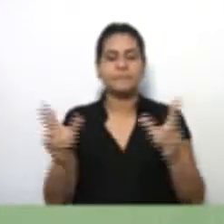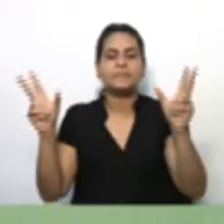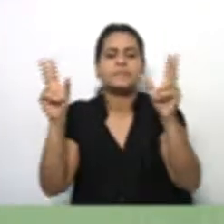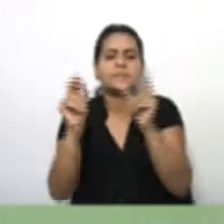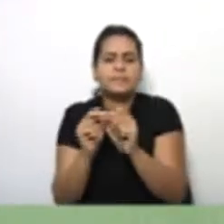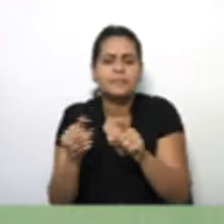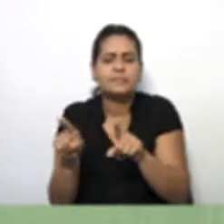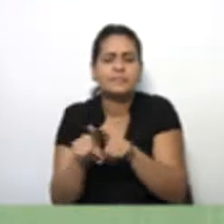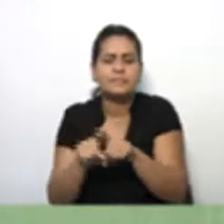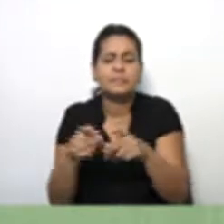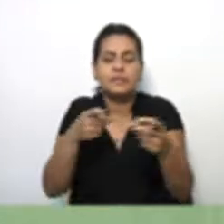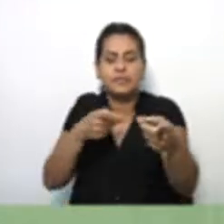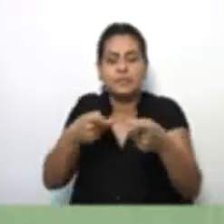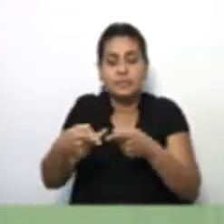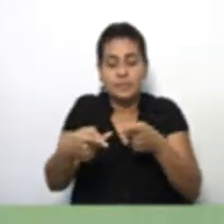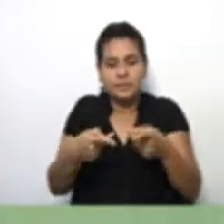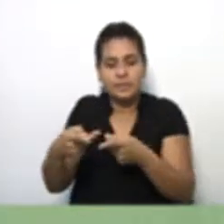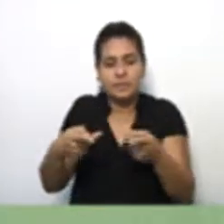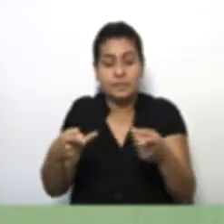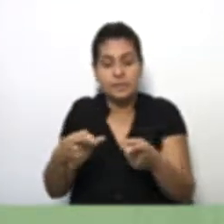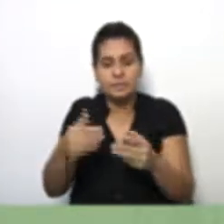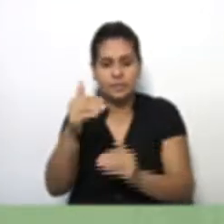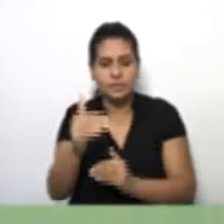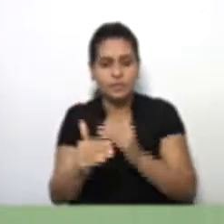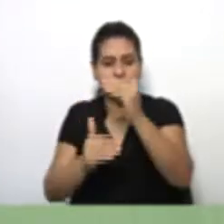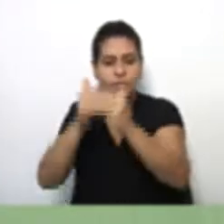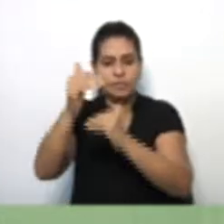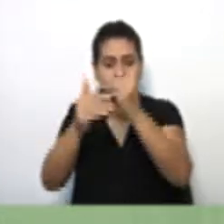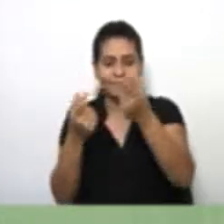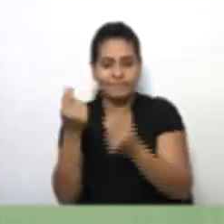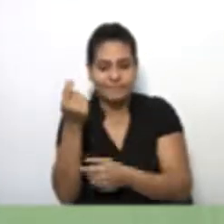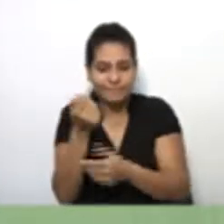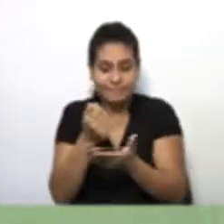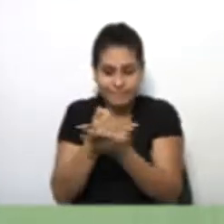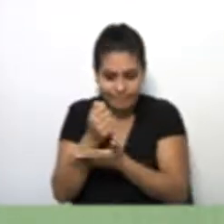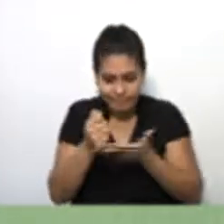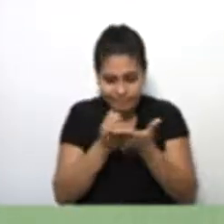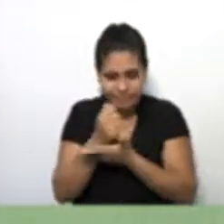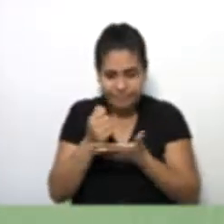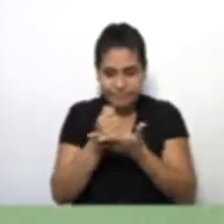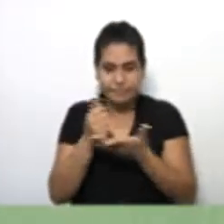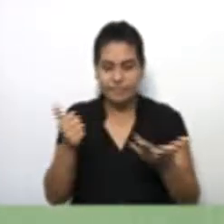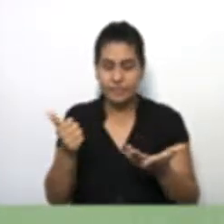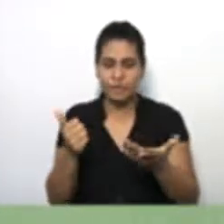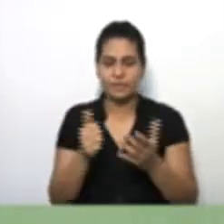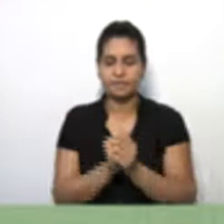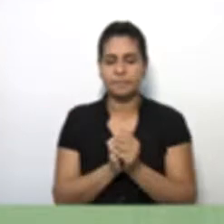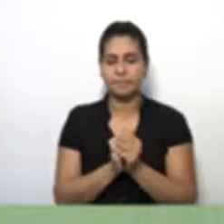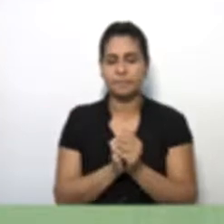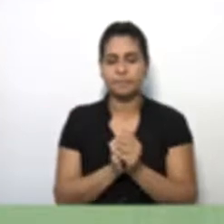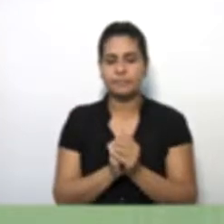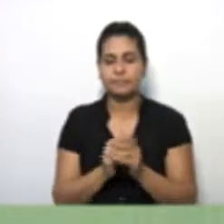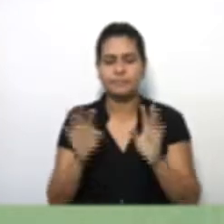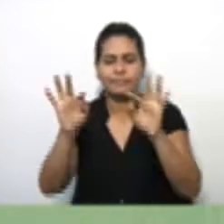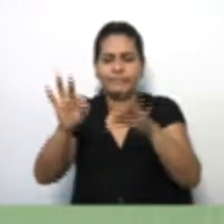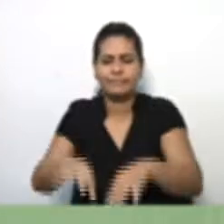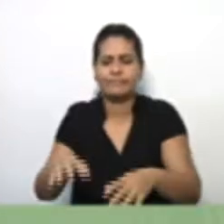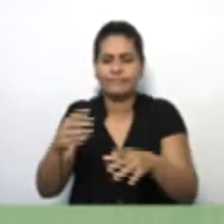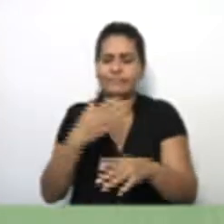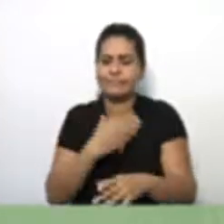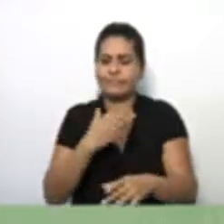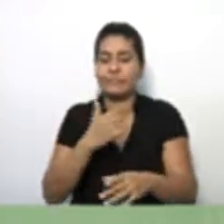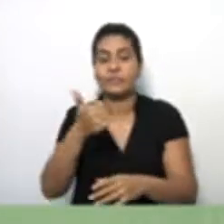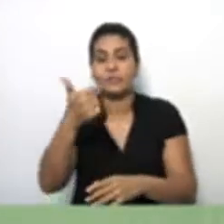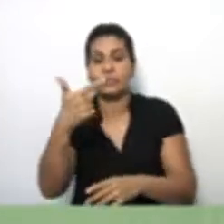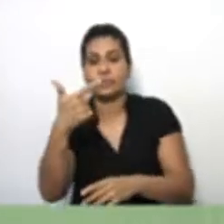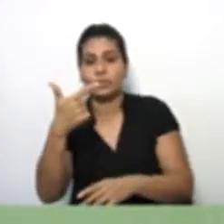nós falamos aí também da evolução do planejamento, que é o quê? Financeiro básico, fechou lá o ano com... Opa! Fechou lá o ano com 12 mil